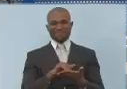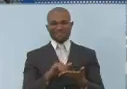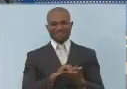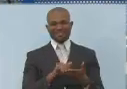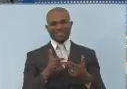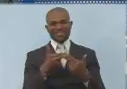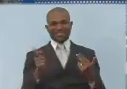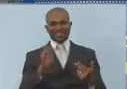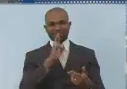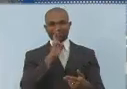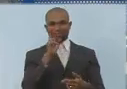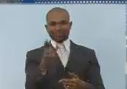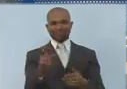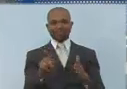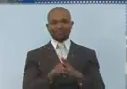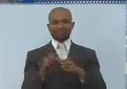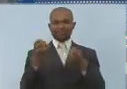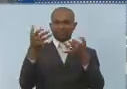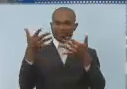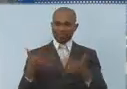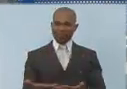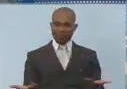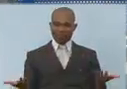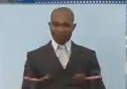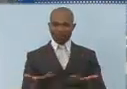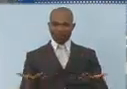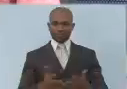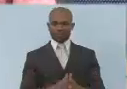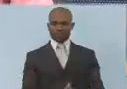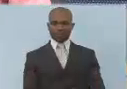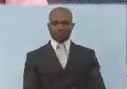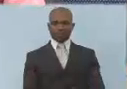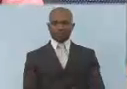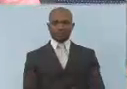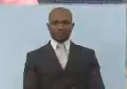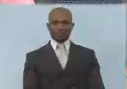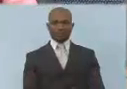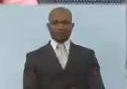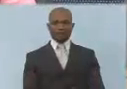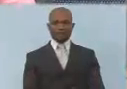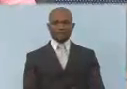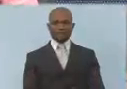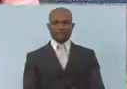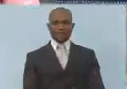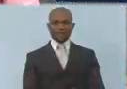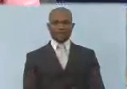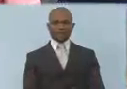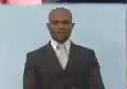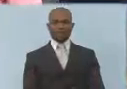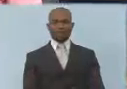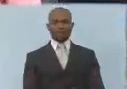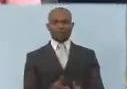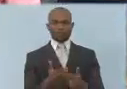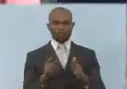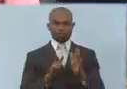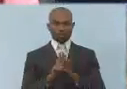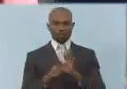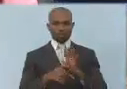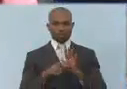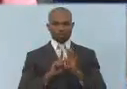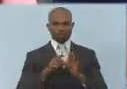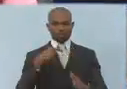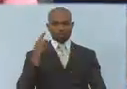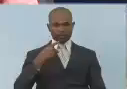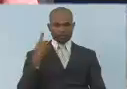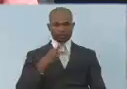questões colocadas na tribuna. Antes de responder as questões formuladas pelo vereador Índio